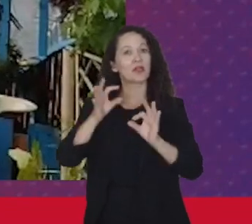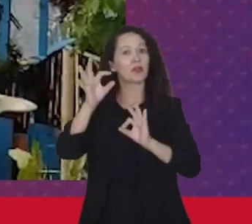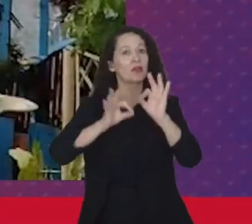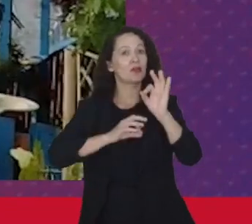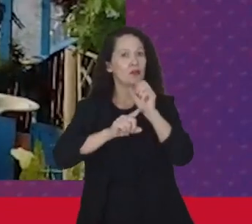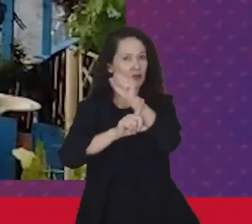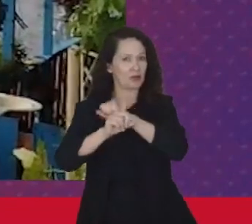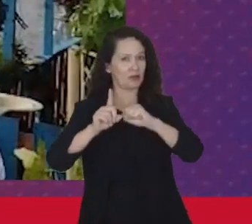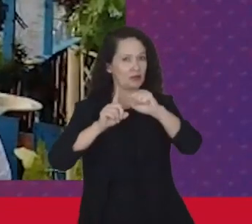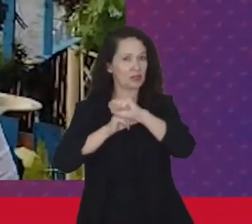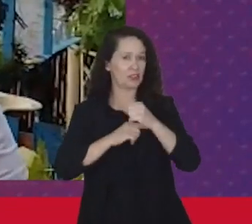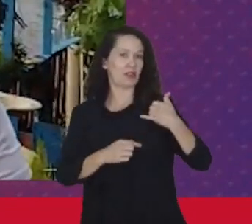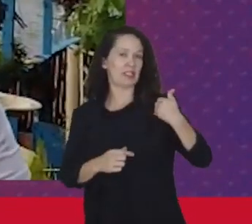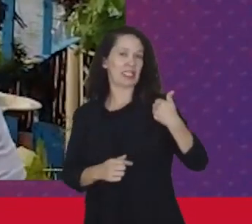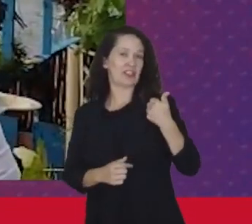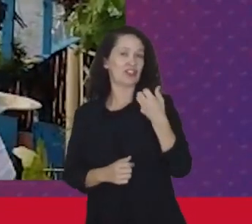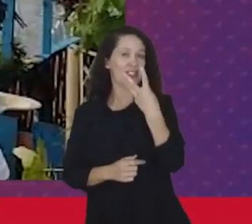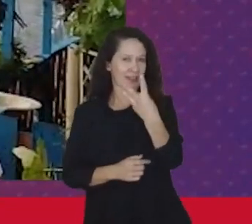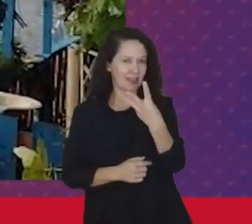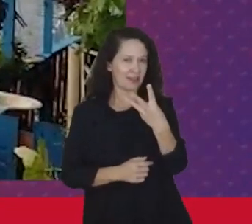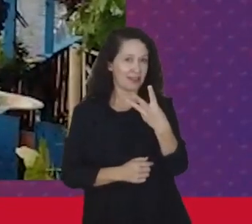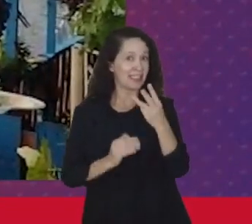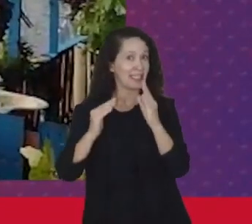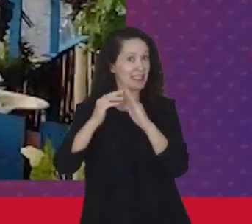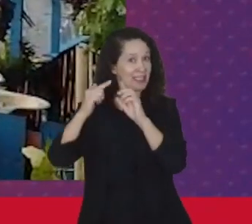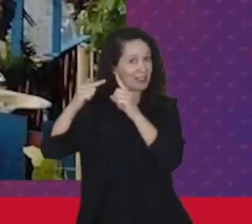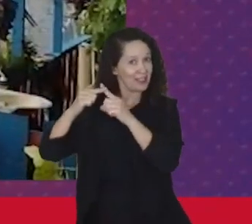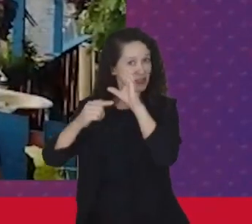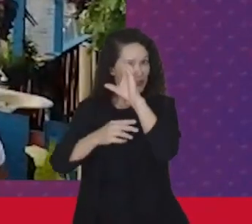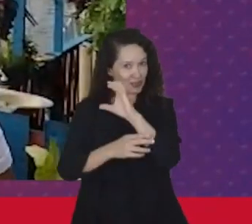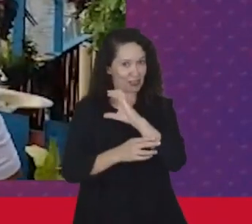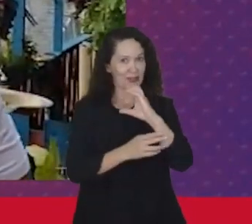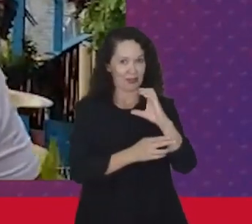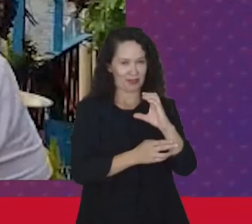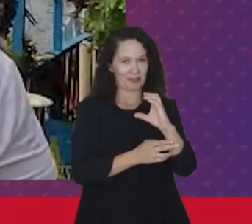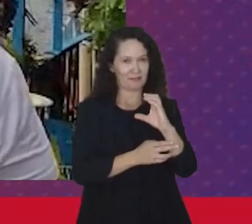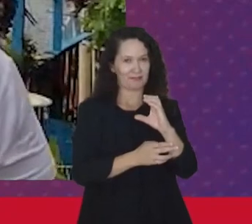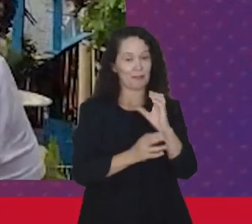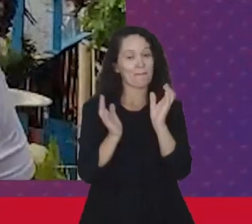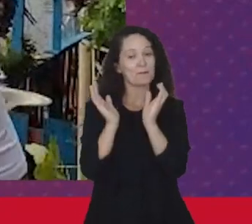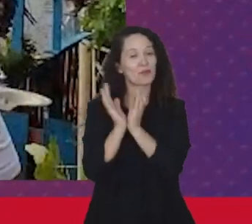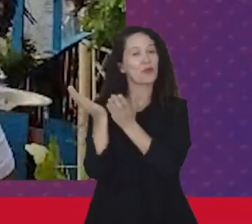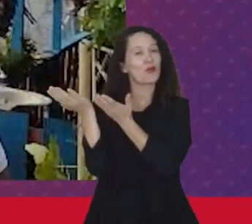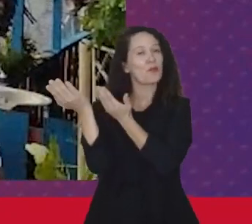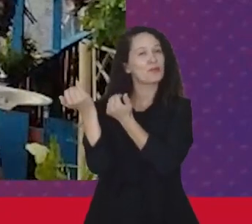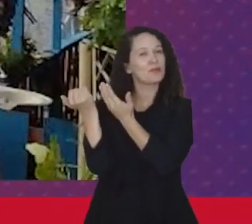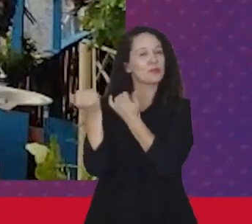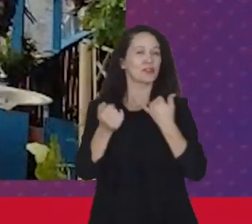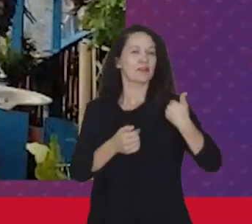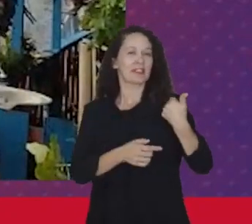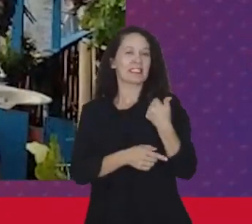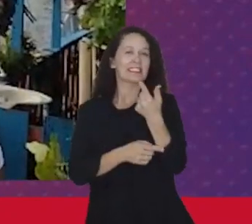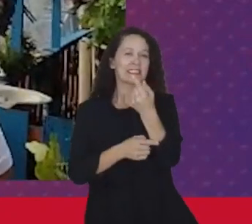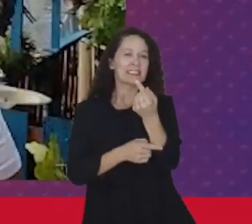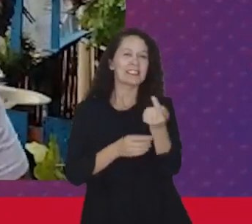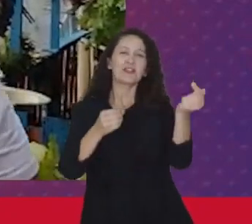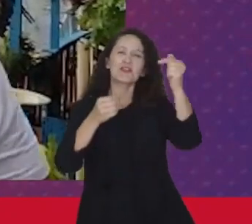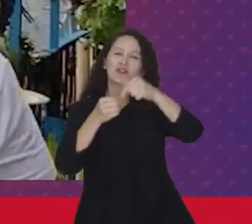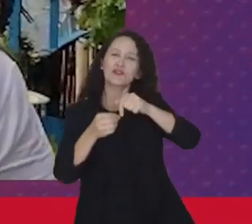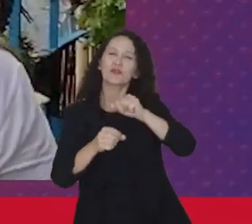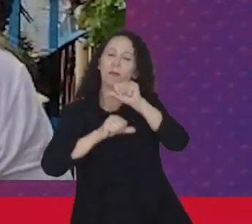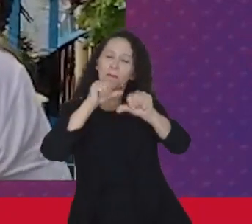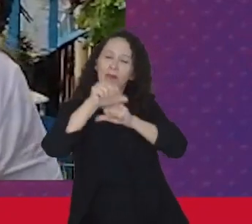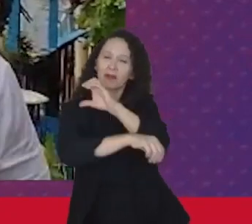organização social a partir dos 13 anos, a partir da Igreja Católica, dentro dos grupos de jovens. Aos 17 anos eu viro